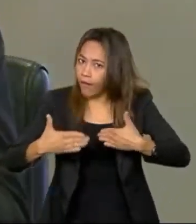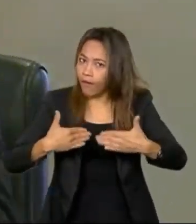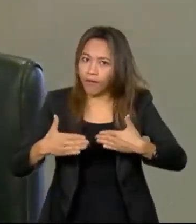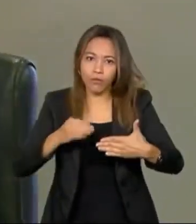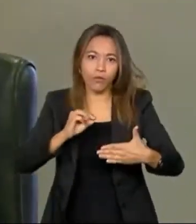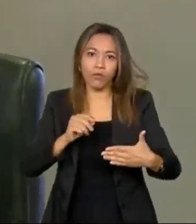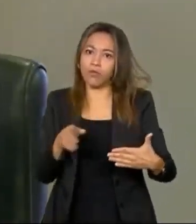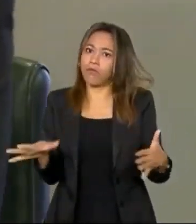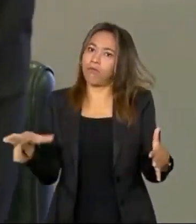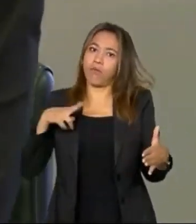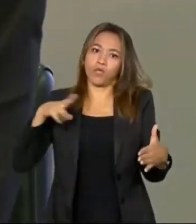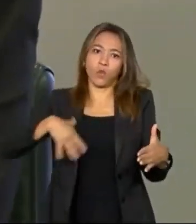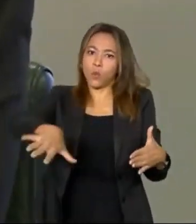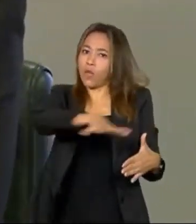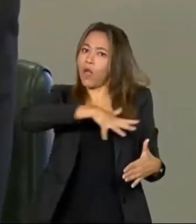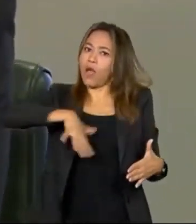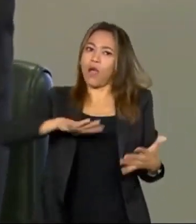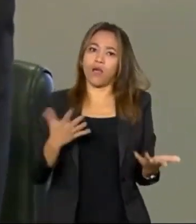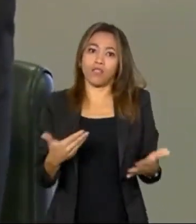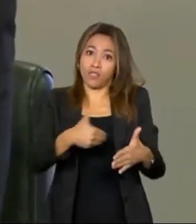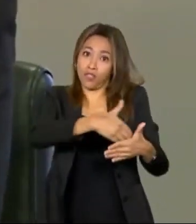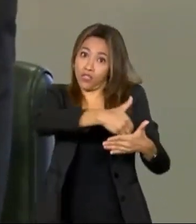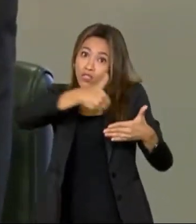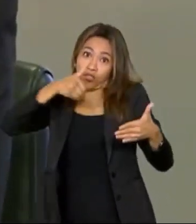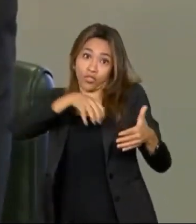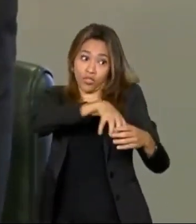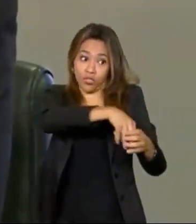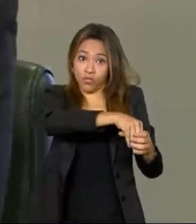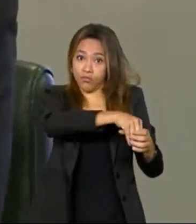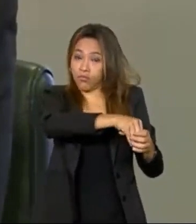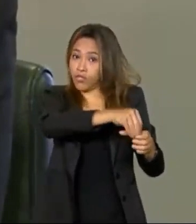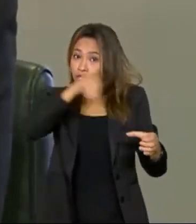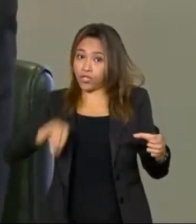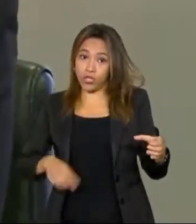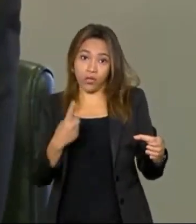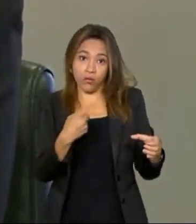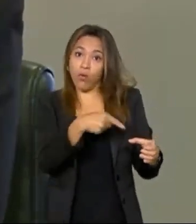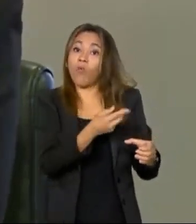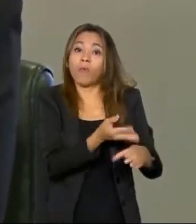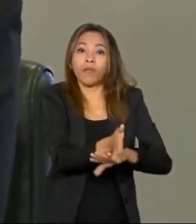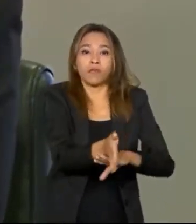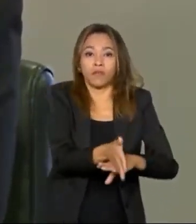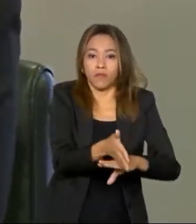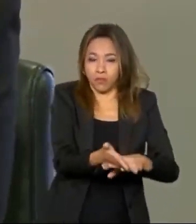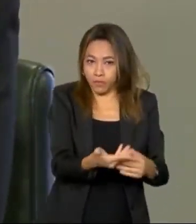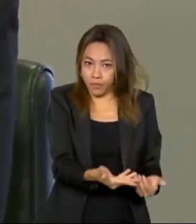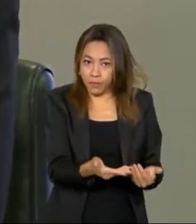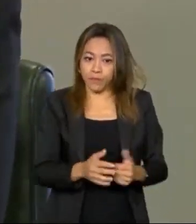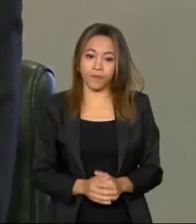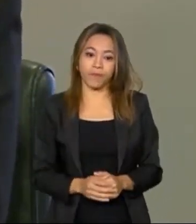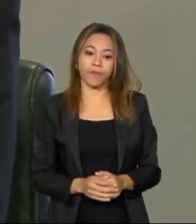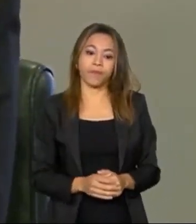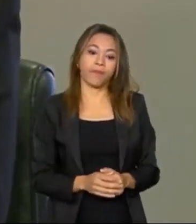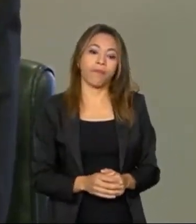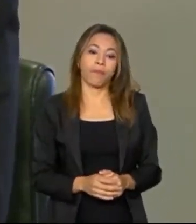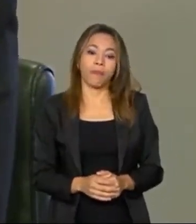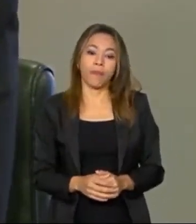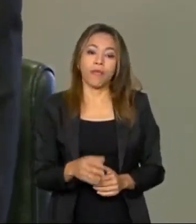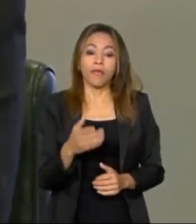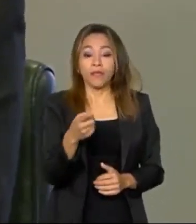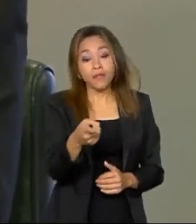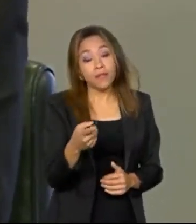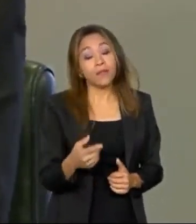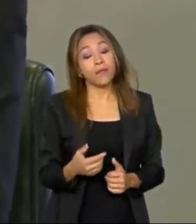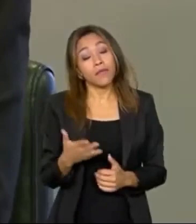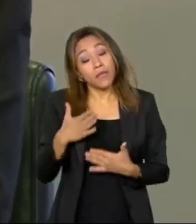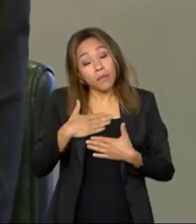o setor não participa. Eles querem poder produzir crédito de carbono aqui para vender para os poluidores lá fora, mas não serem... Mas aí,